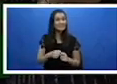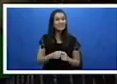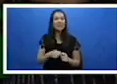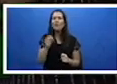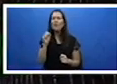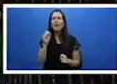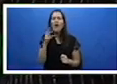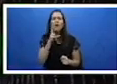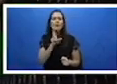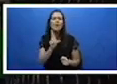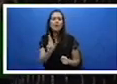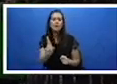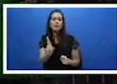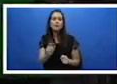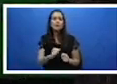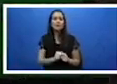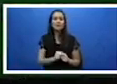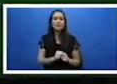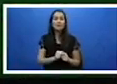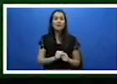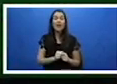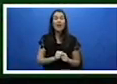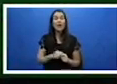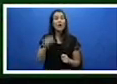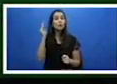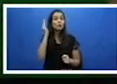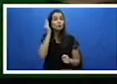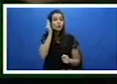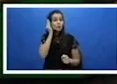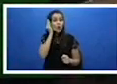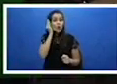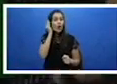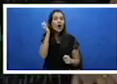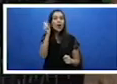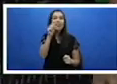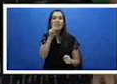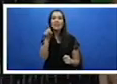lá. Som de Z, né? Ó,